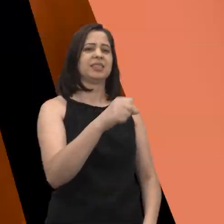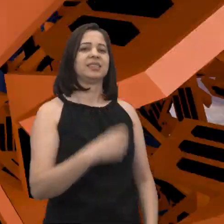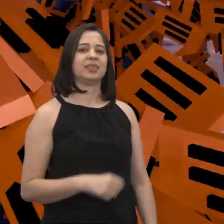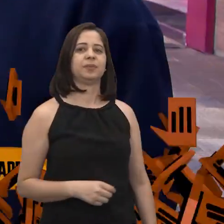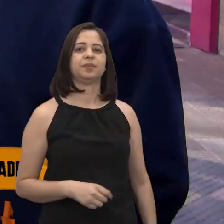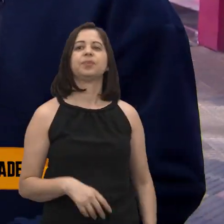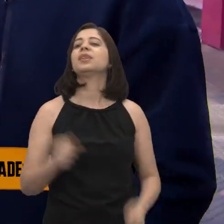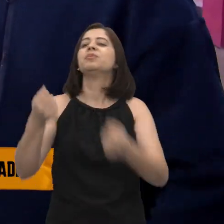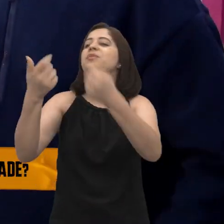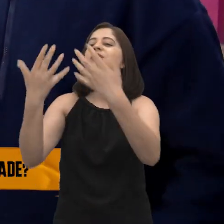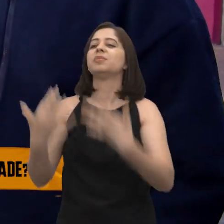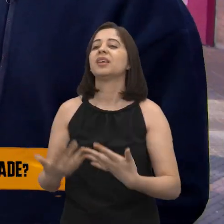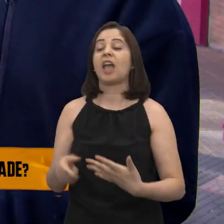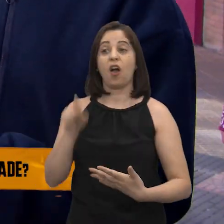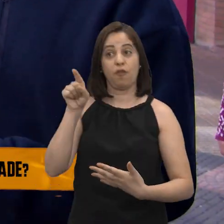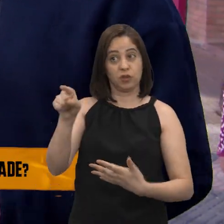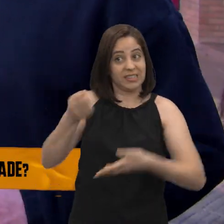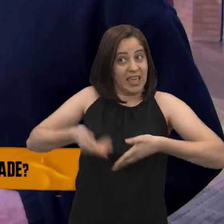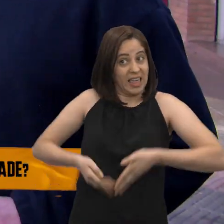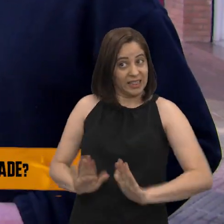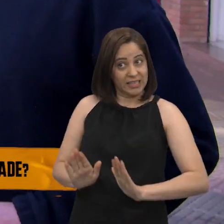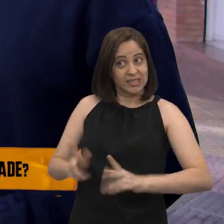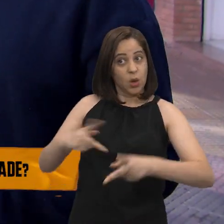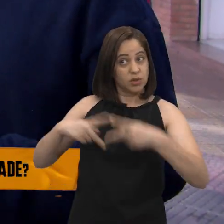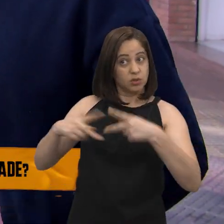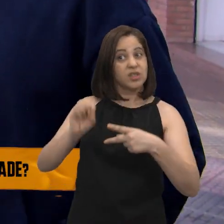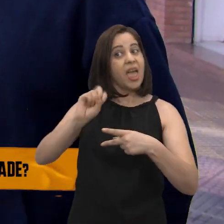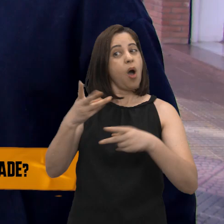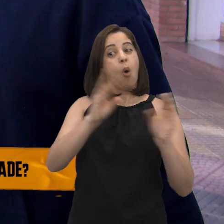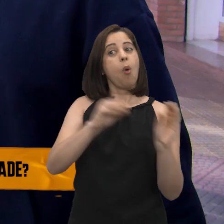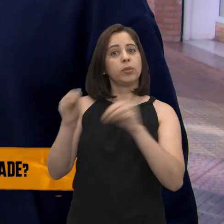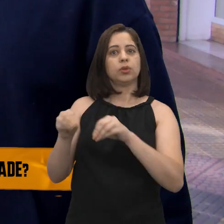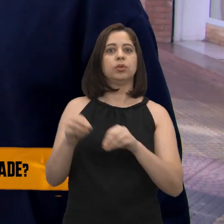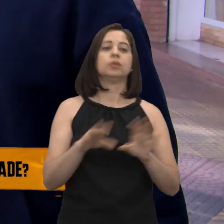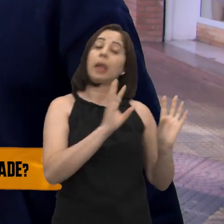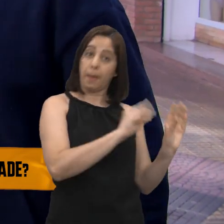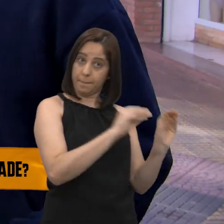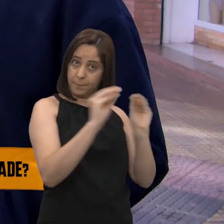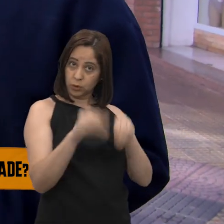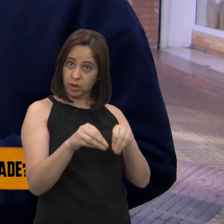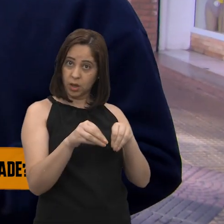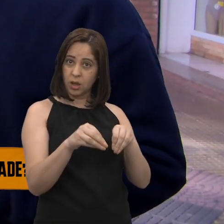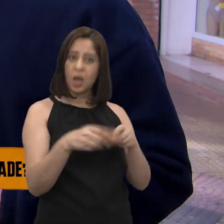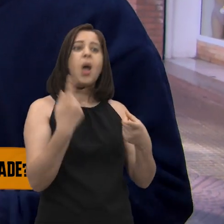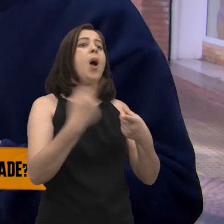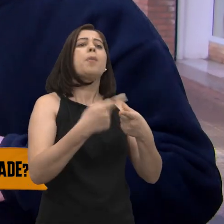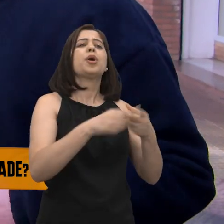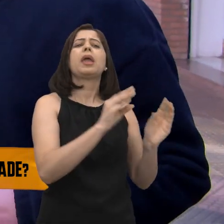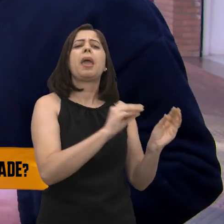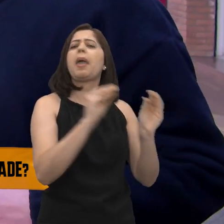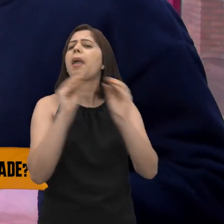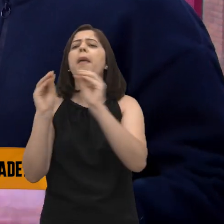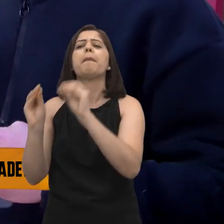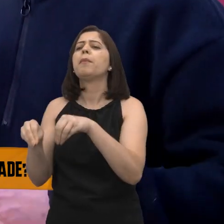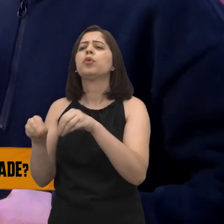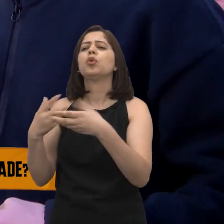sim. Roberta, me diz uma coisa, você é natural de São José dos Campos ou veio morar aqui? Vim morar aqui. E você pode me dizer por que você escolheu essa cidade para